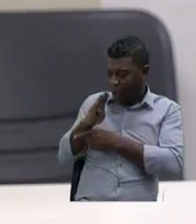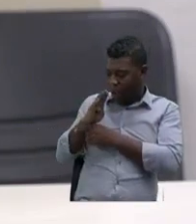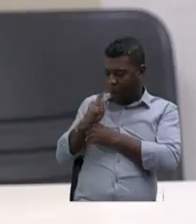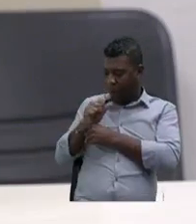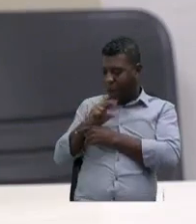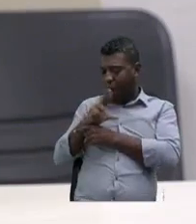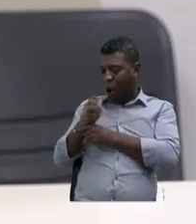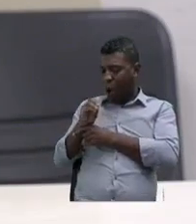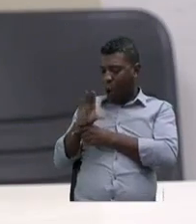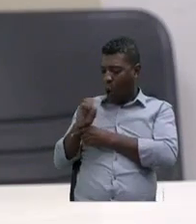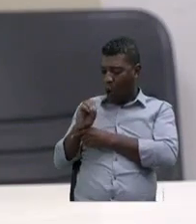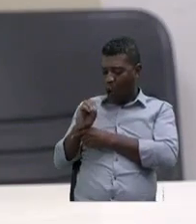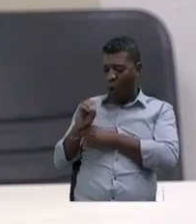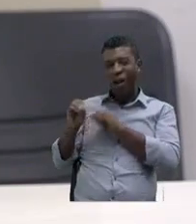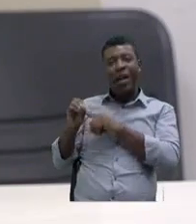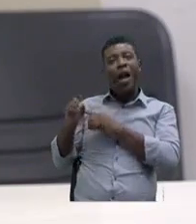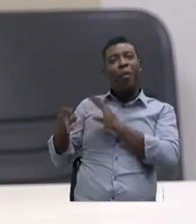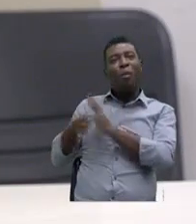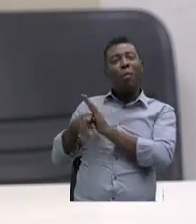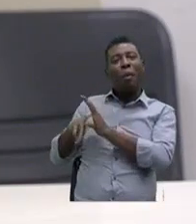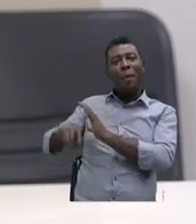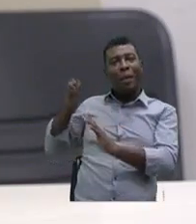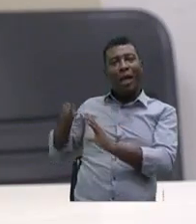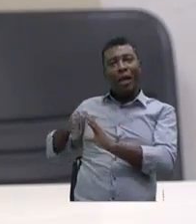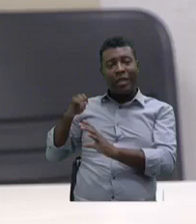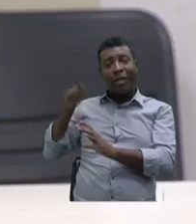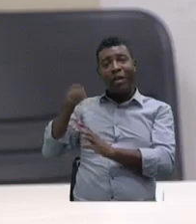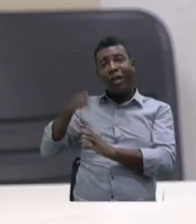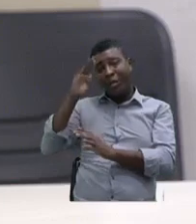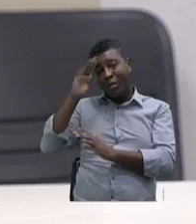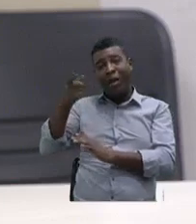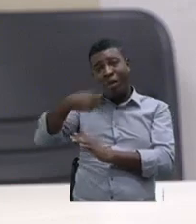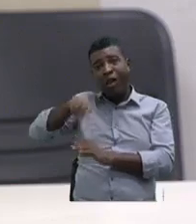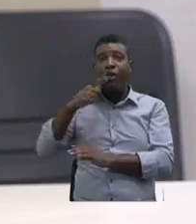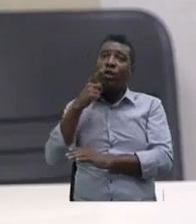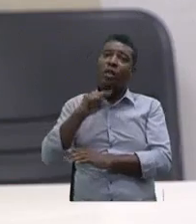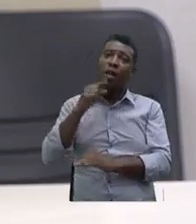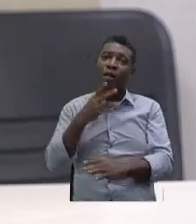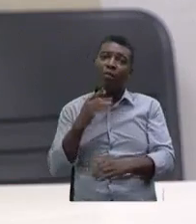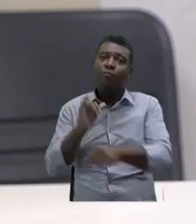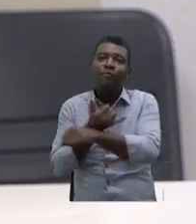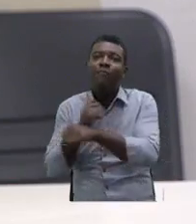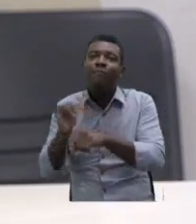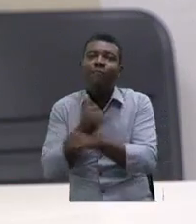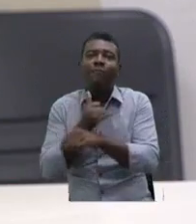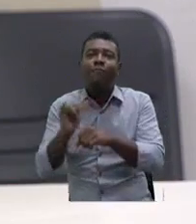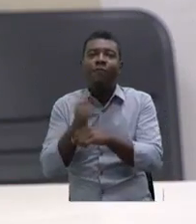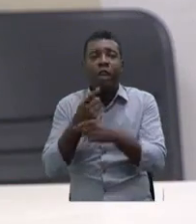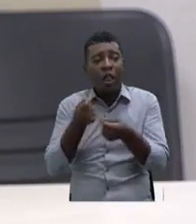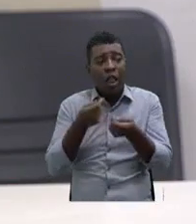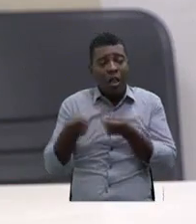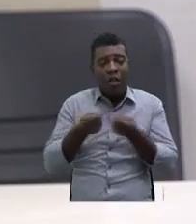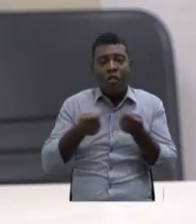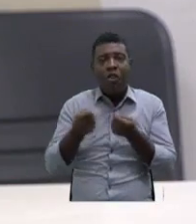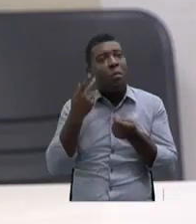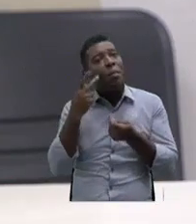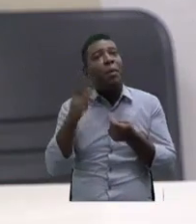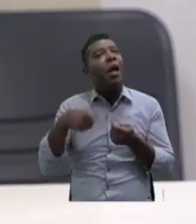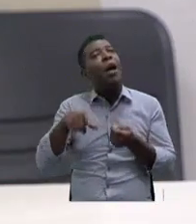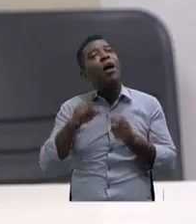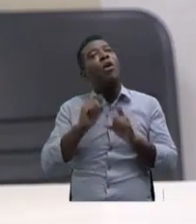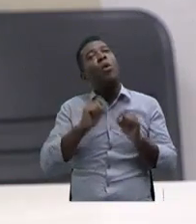eu acredito que nós tenhamos a maior saída, inclusive econômica, para que